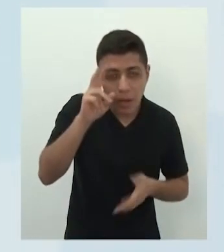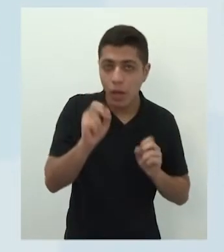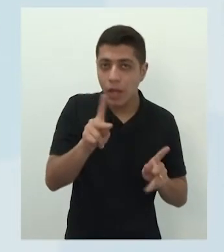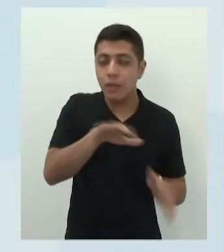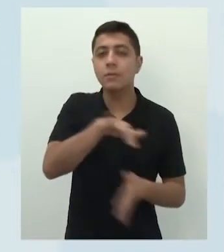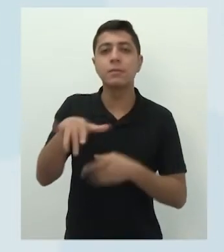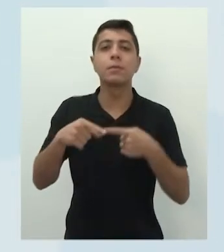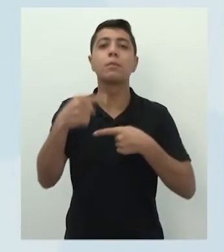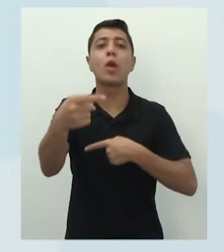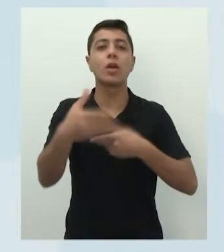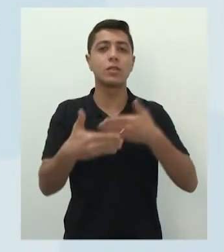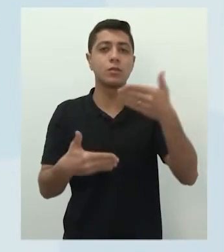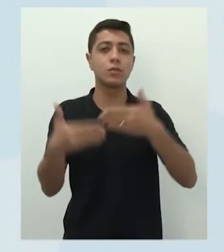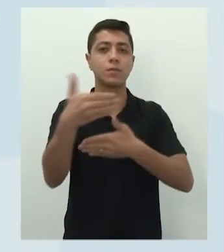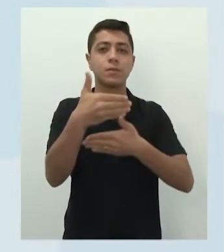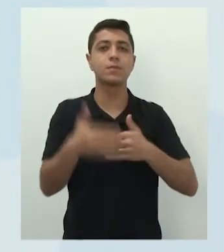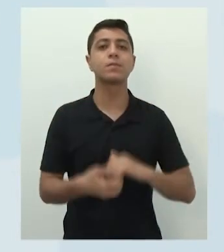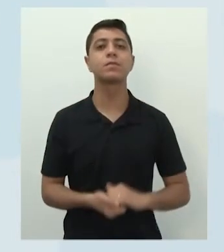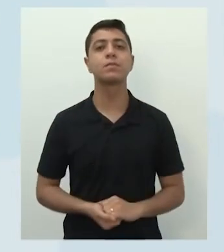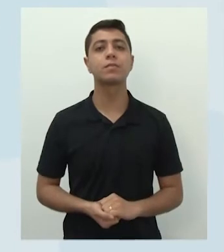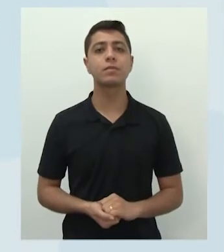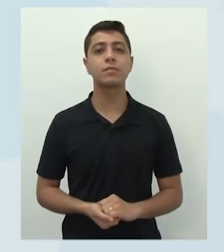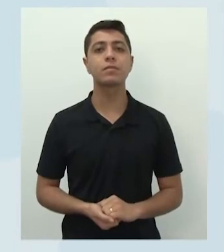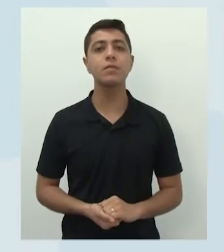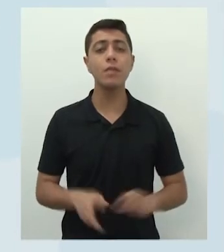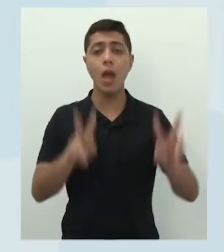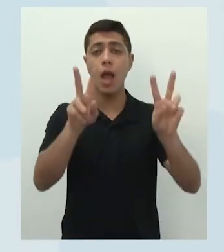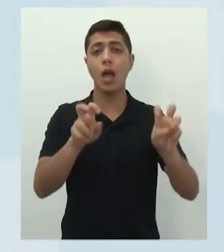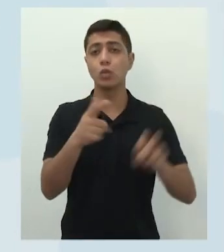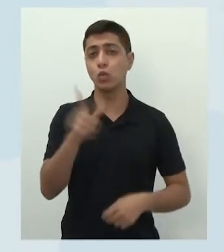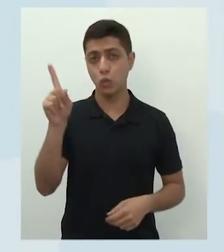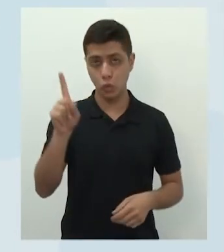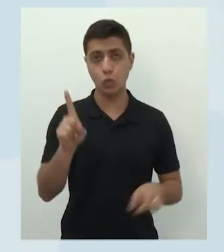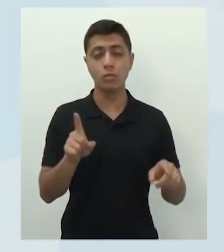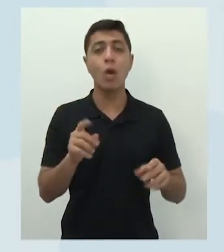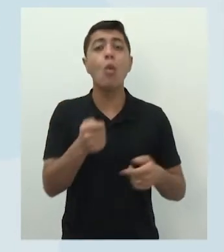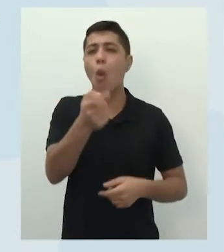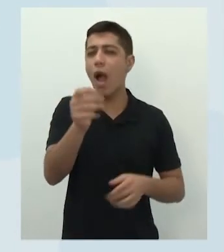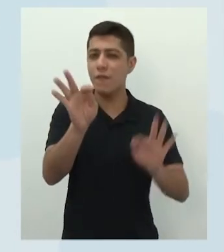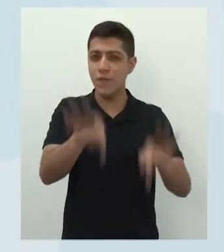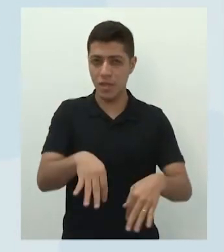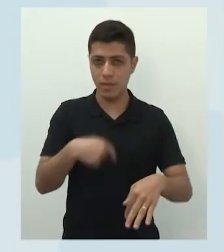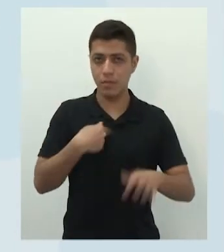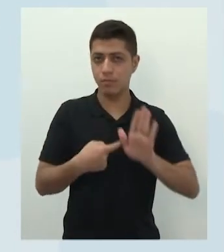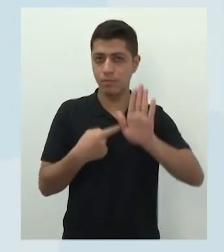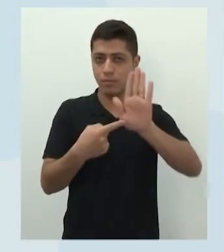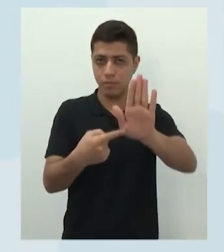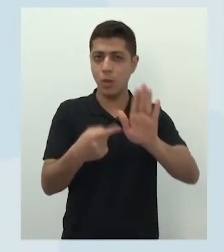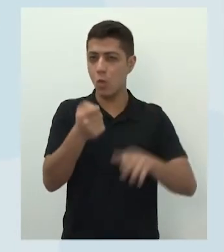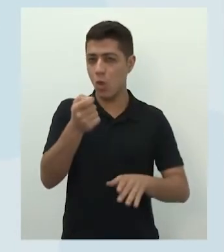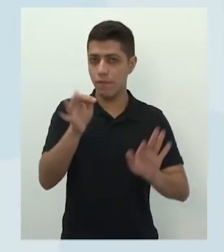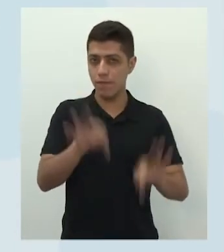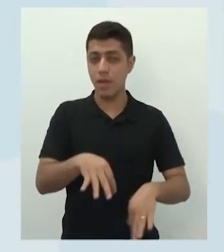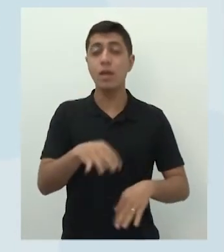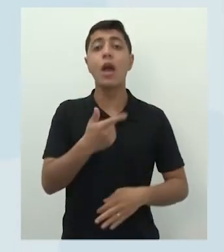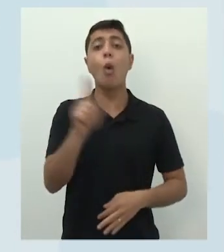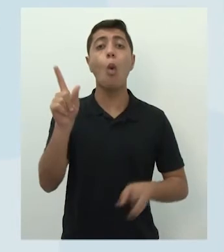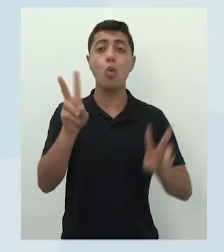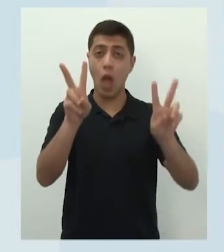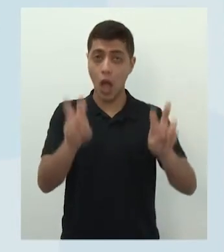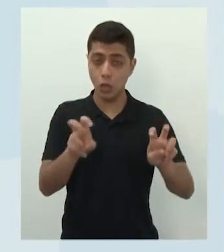conversa. 3 em cada 4 guarda para si. Não divide, não compartilha. Está na hora de aumentar